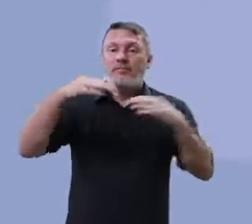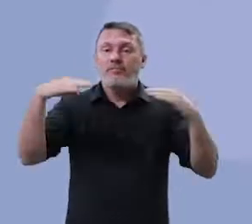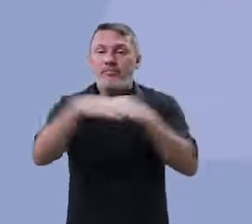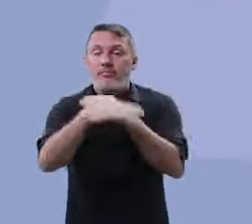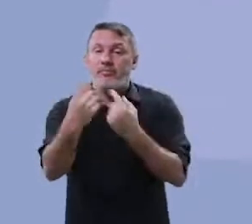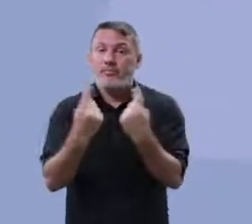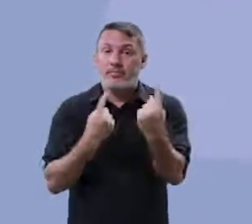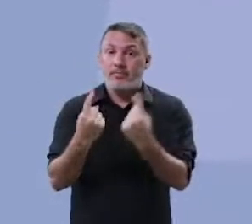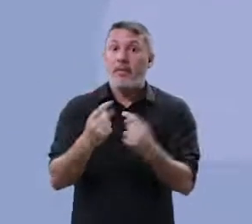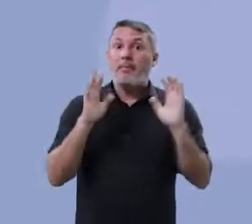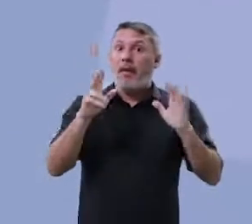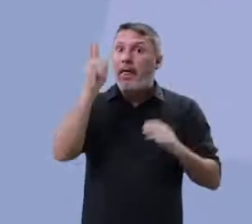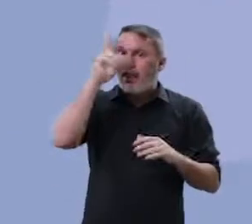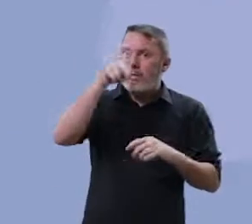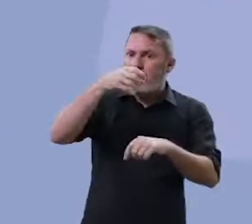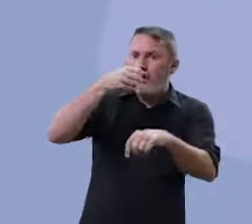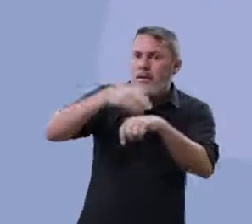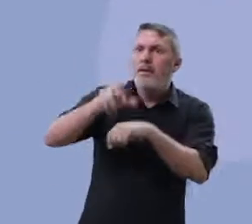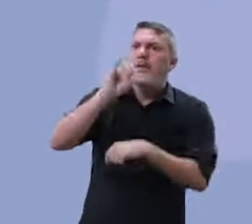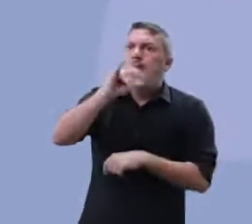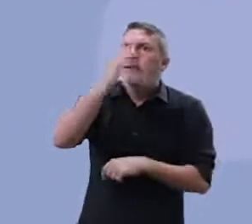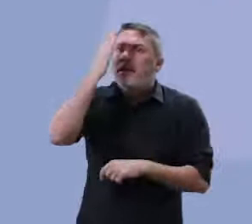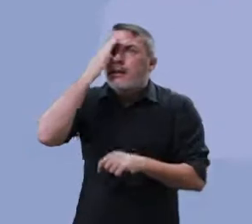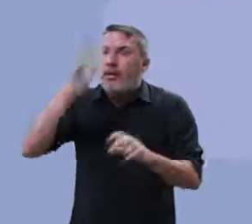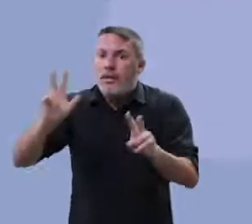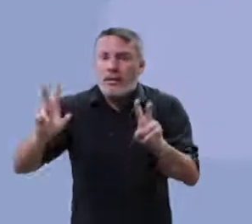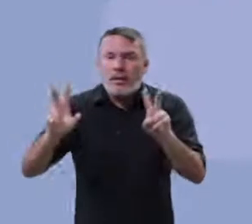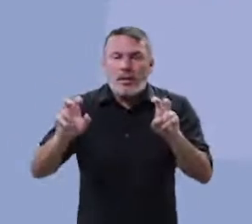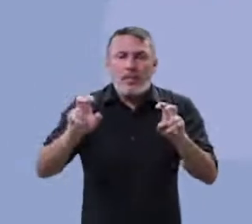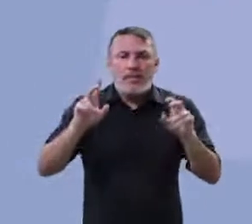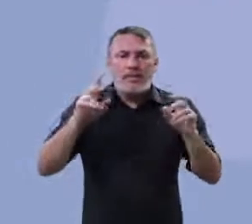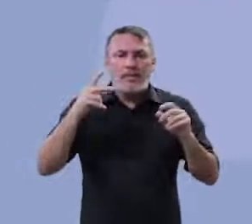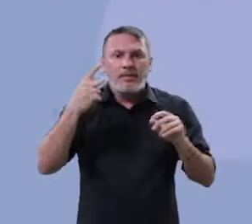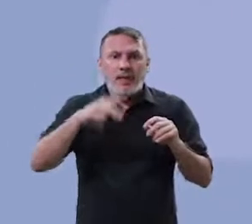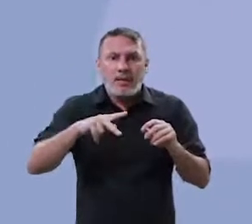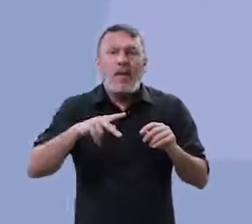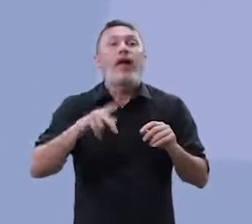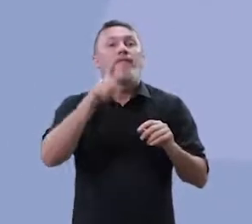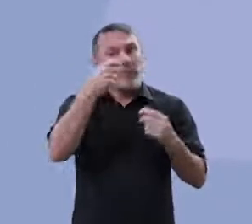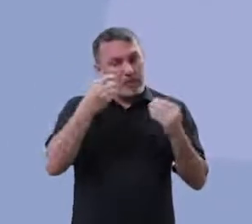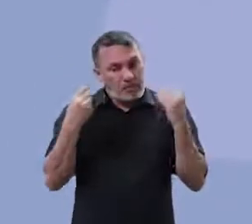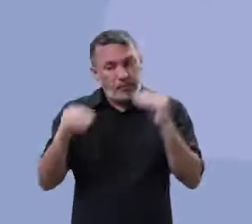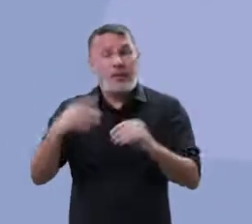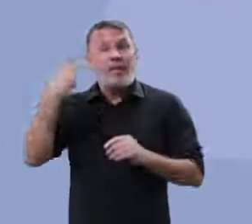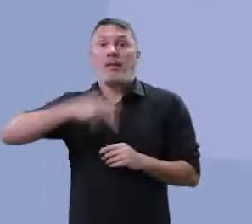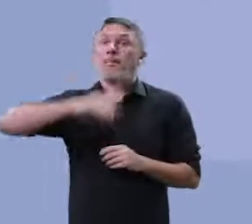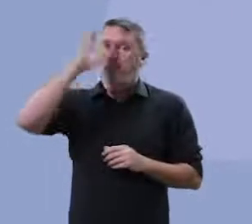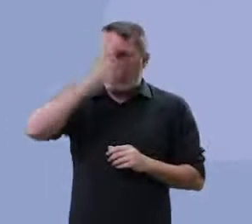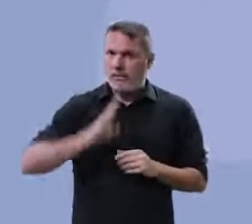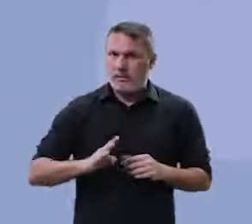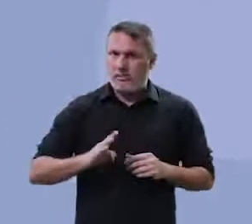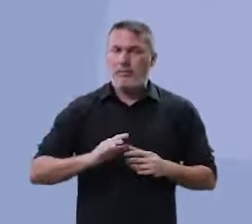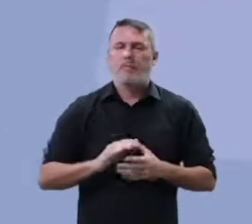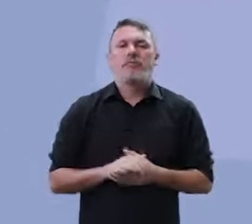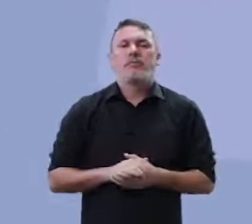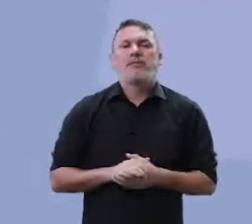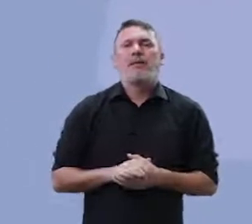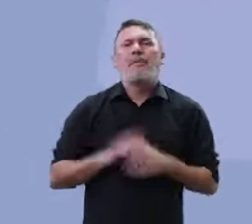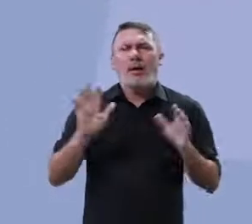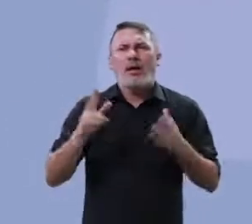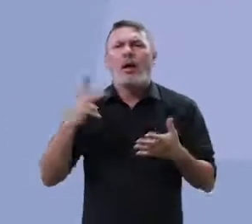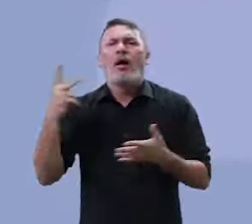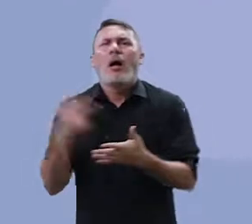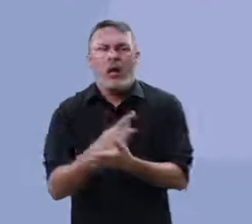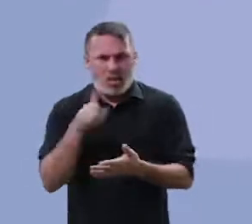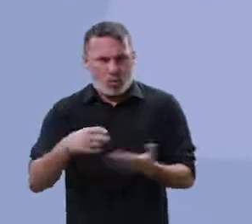Lembrando que você sempre precisa especificar se for uma temática dessa. Violência no trânsito brasileiro, ok? Mas essa falha